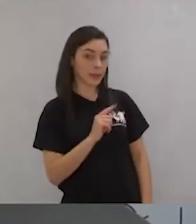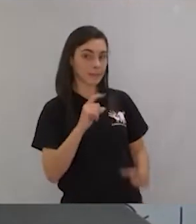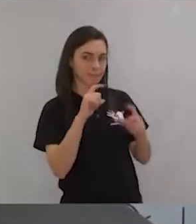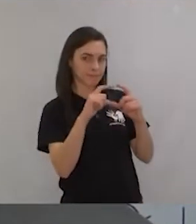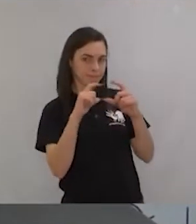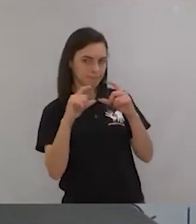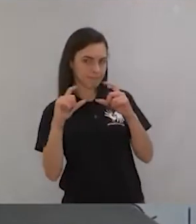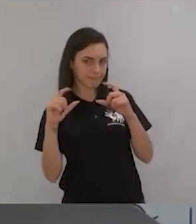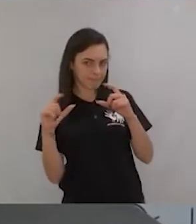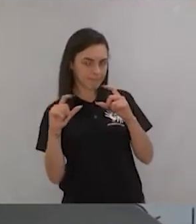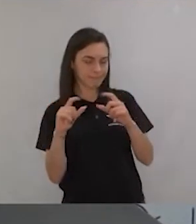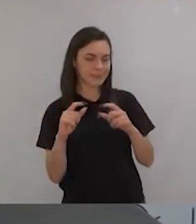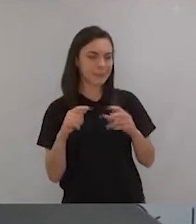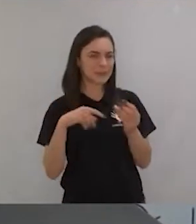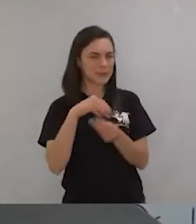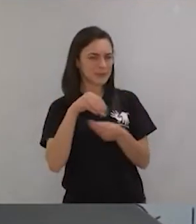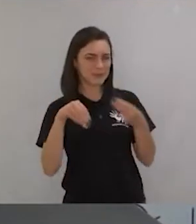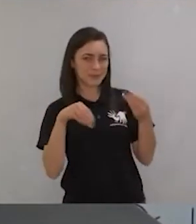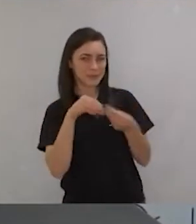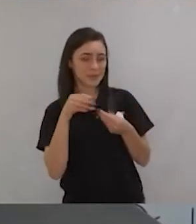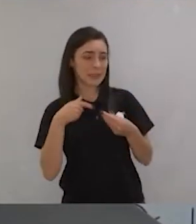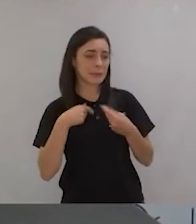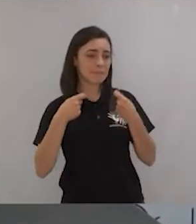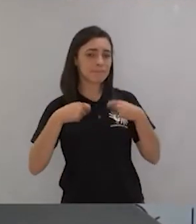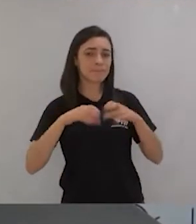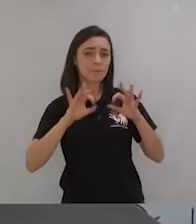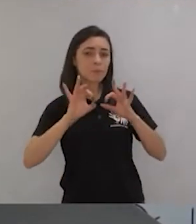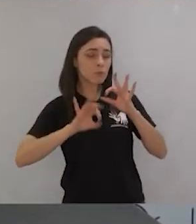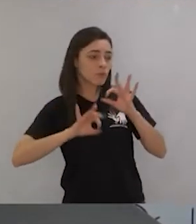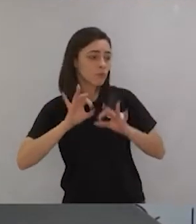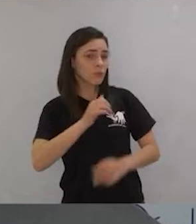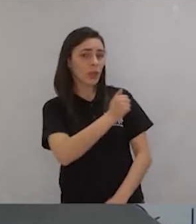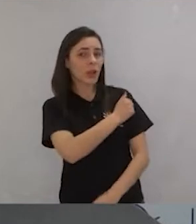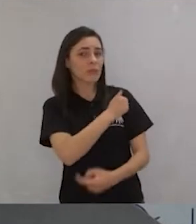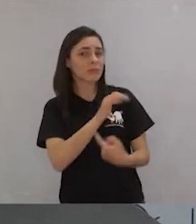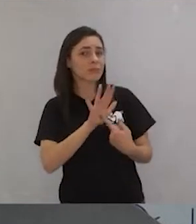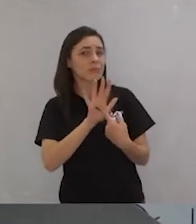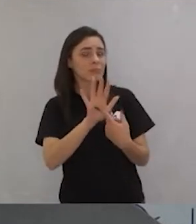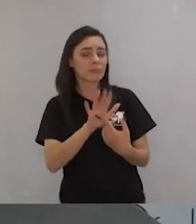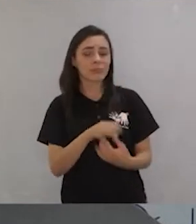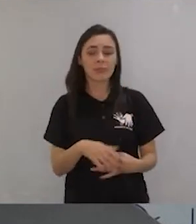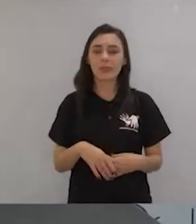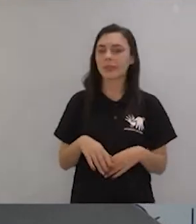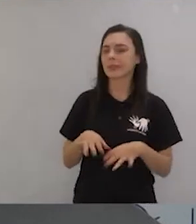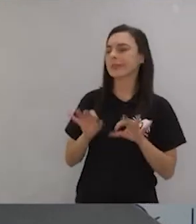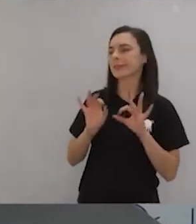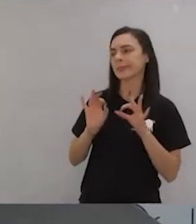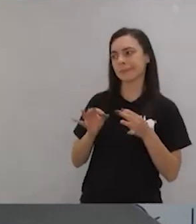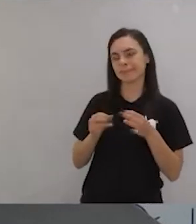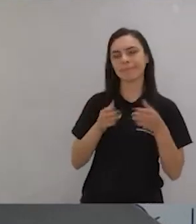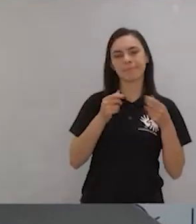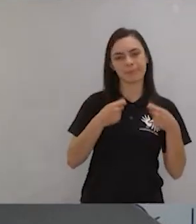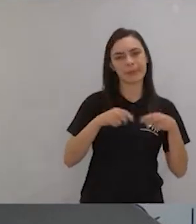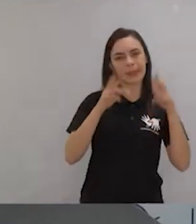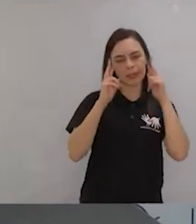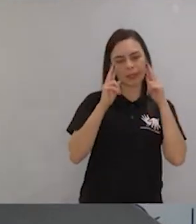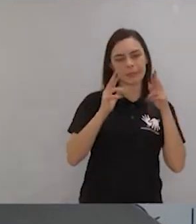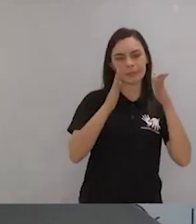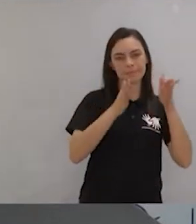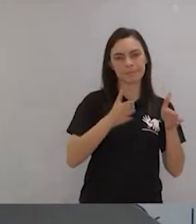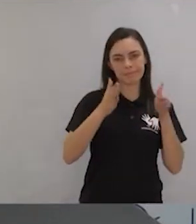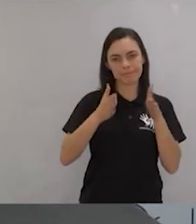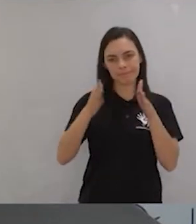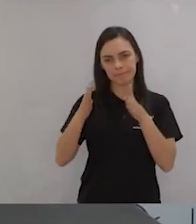tenho essa tirinha do Armandinho. Uhum. E eu preciso montar pra montar, mostrar para os estudantes lá em casa. Perfeito, porque tirinha tem